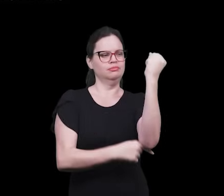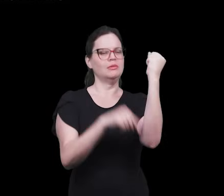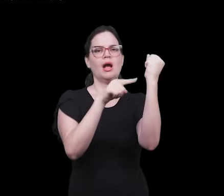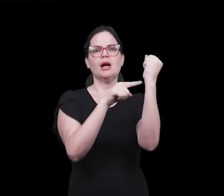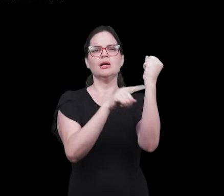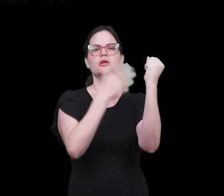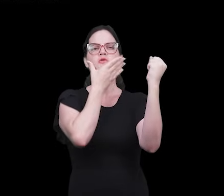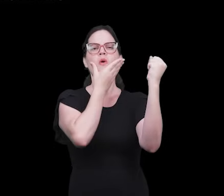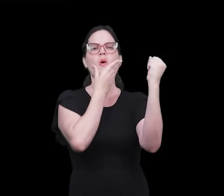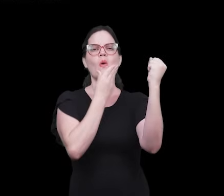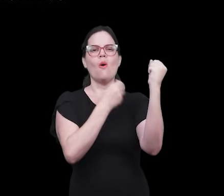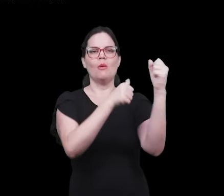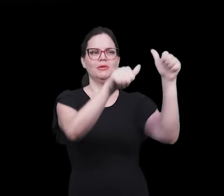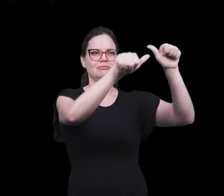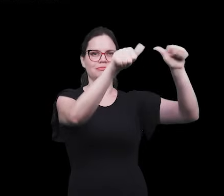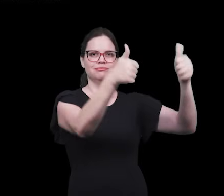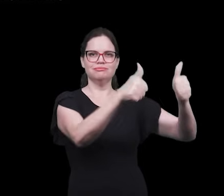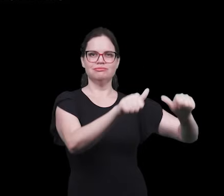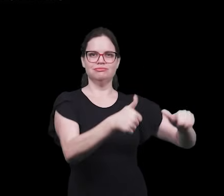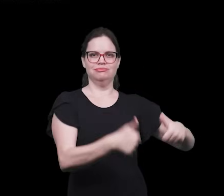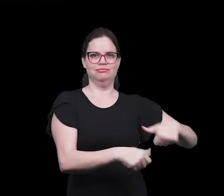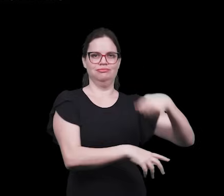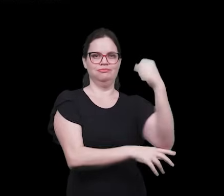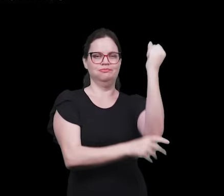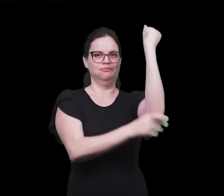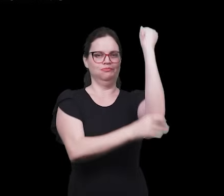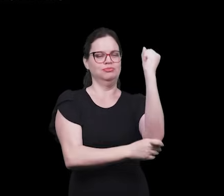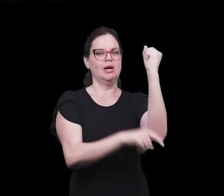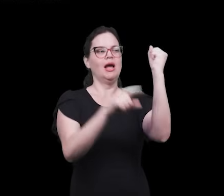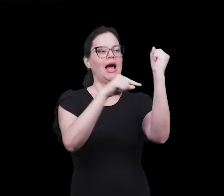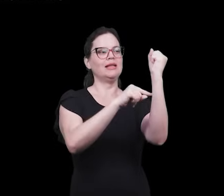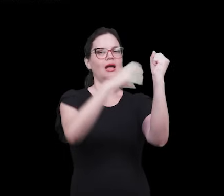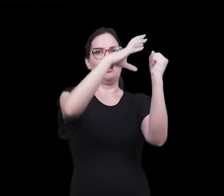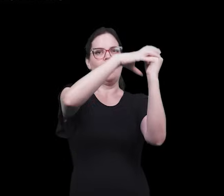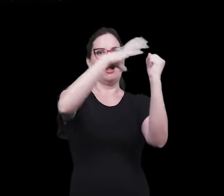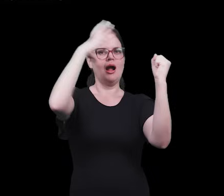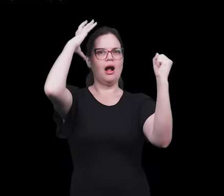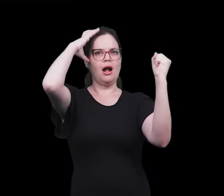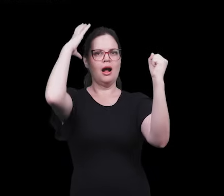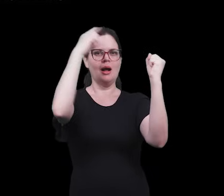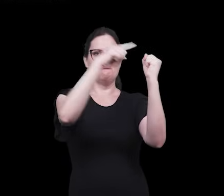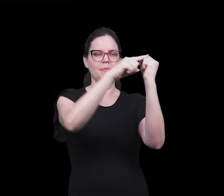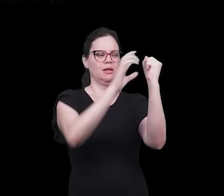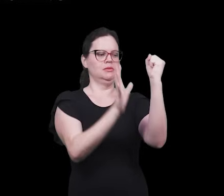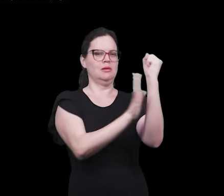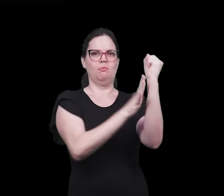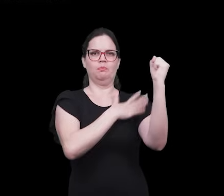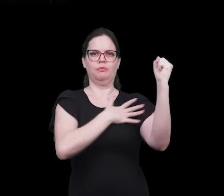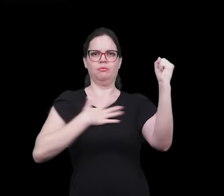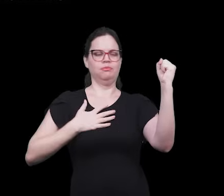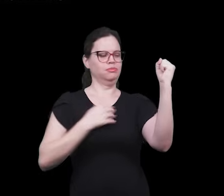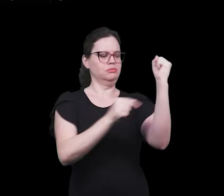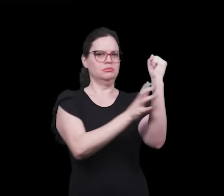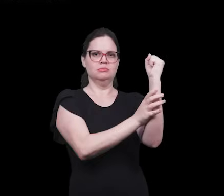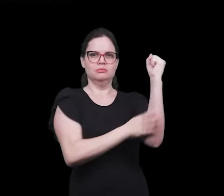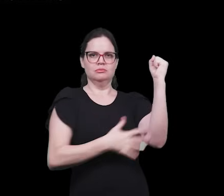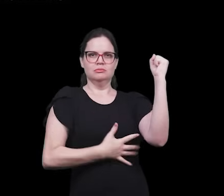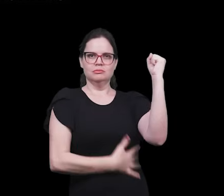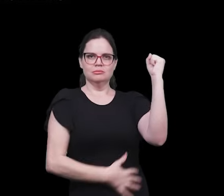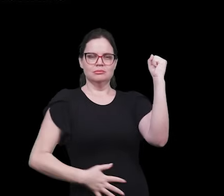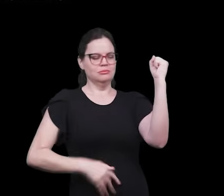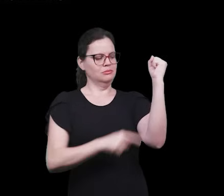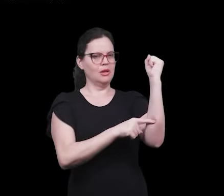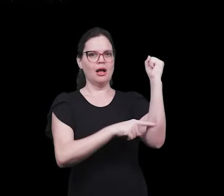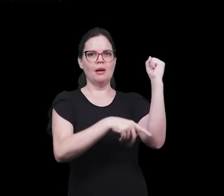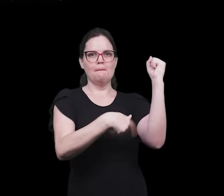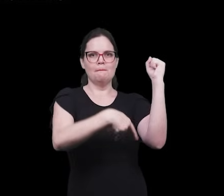a partir de determinado tempo, começando pelo Império Babilônico, depois Medo-Persa, Greco-Macedônico,